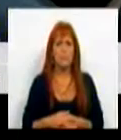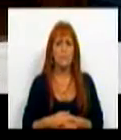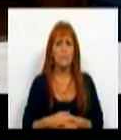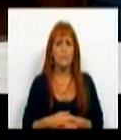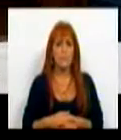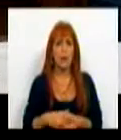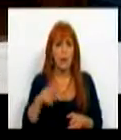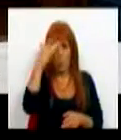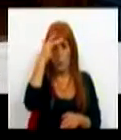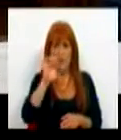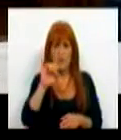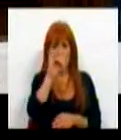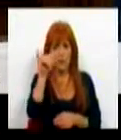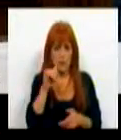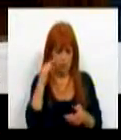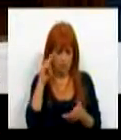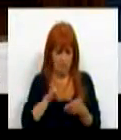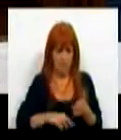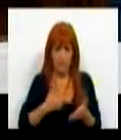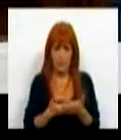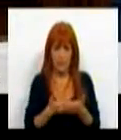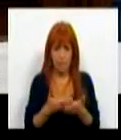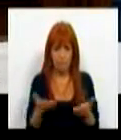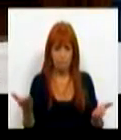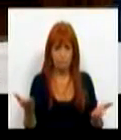Bem, o parecer do Citi, posso ler-lhe aqui